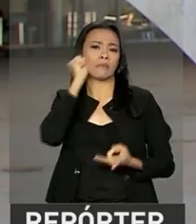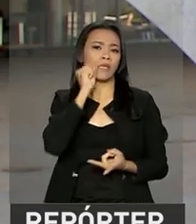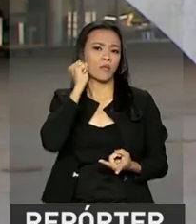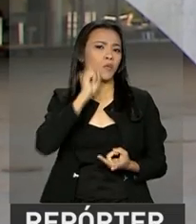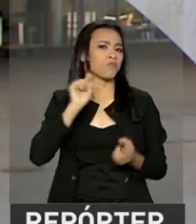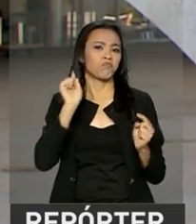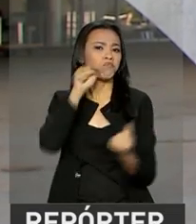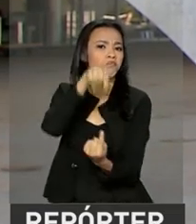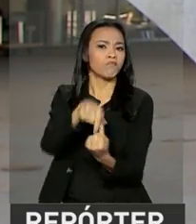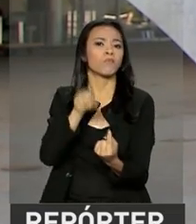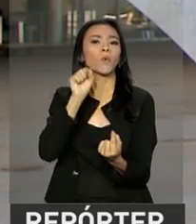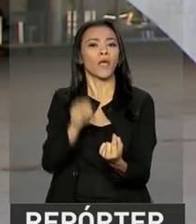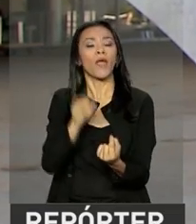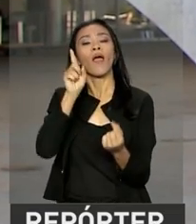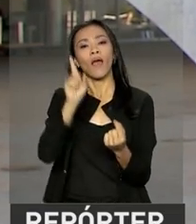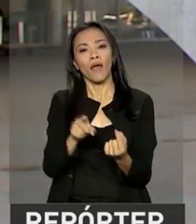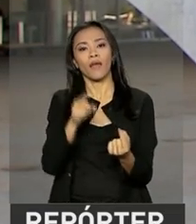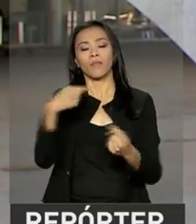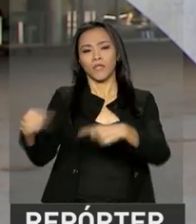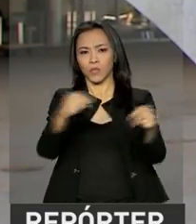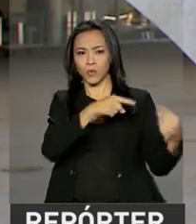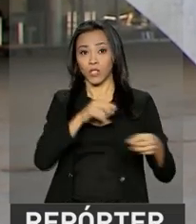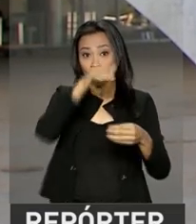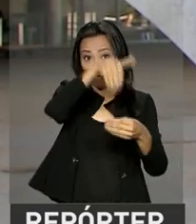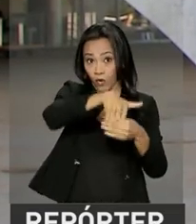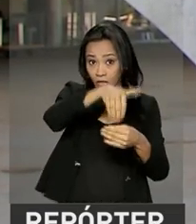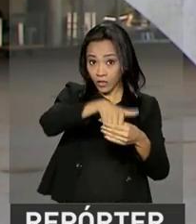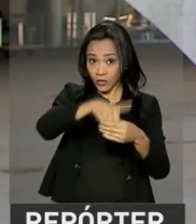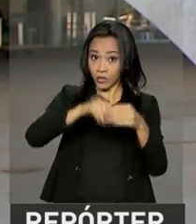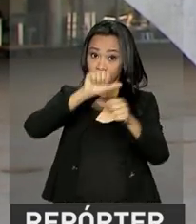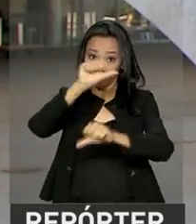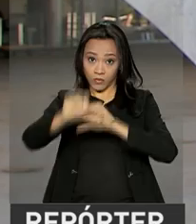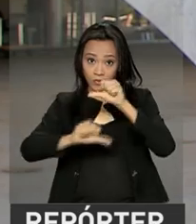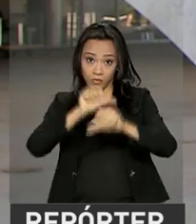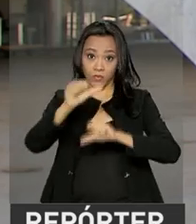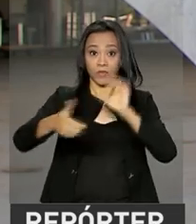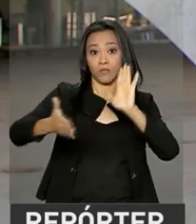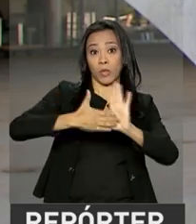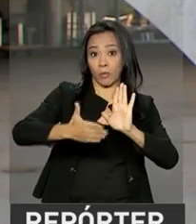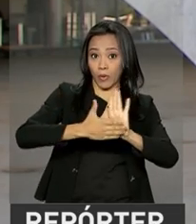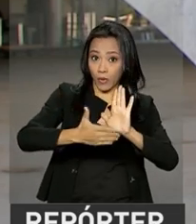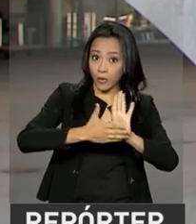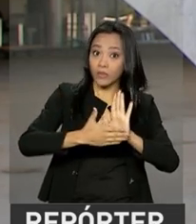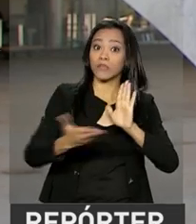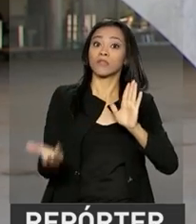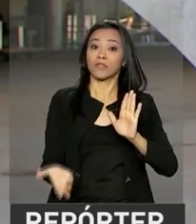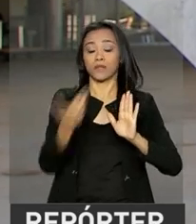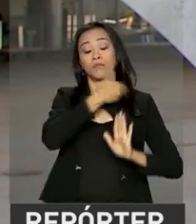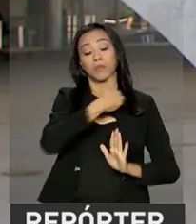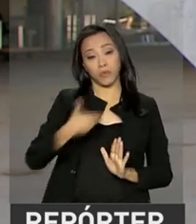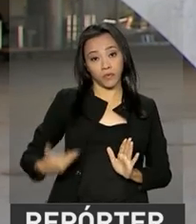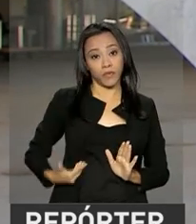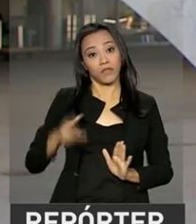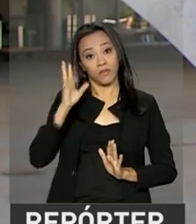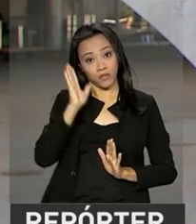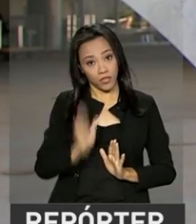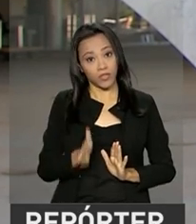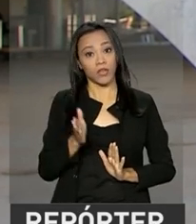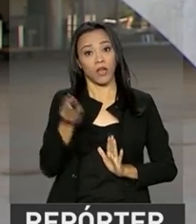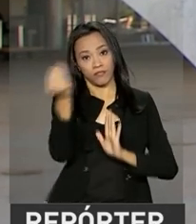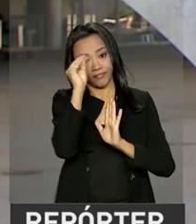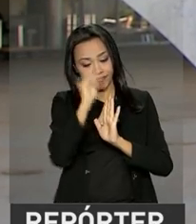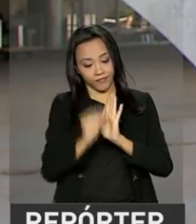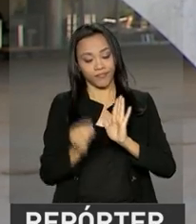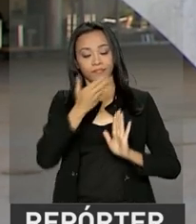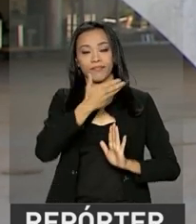para discutir aí a tramitação e as votações das reformas importantes que têm sido propostas pelo governo que foram propostas